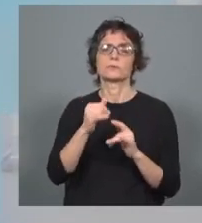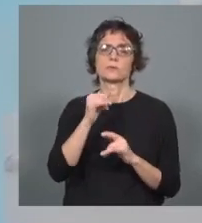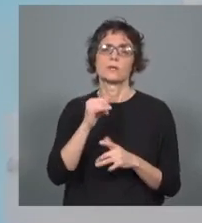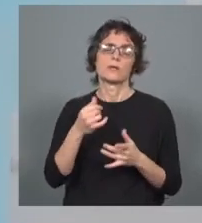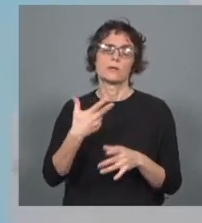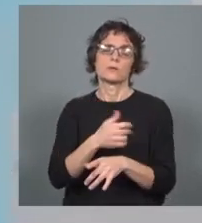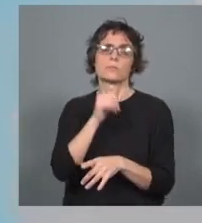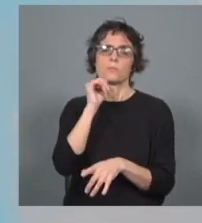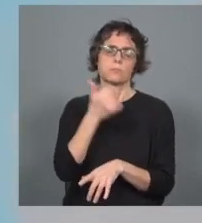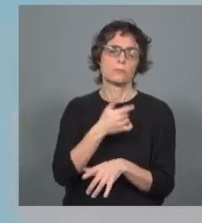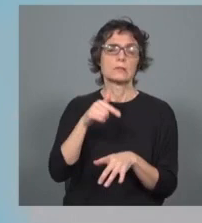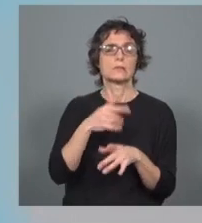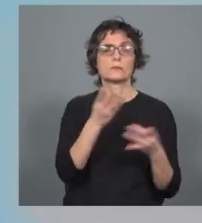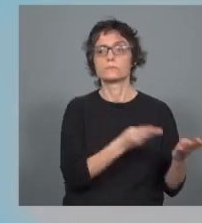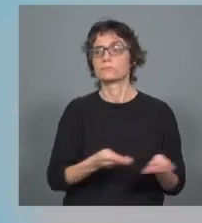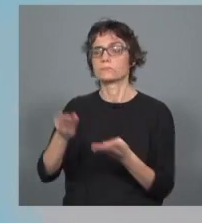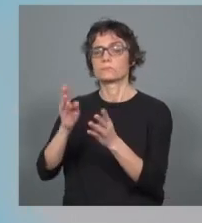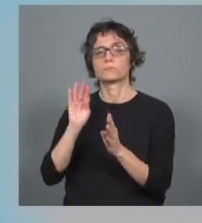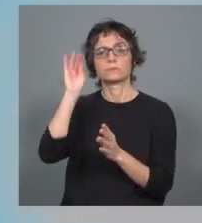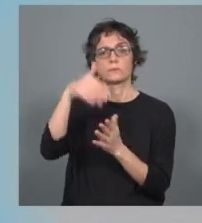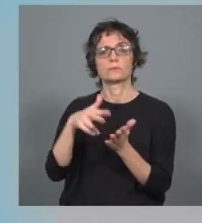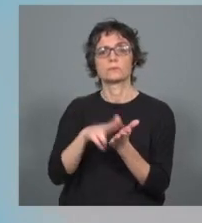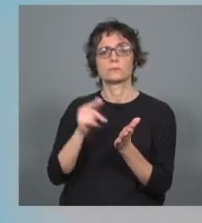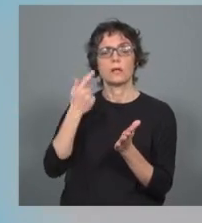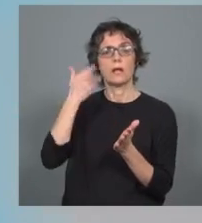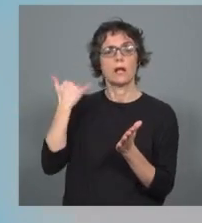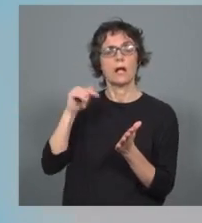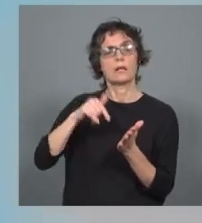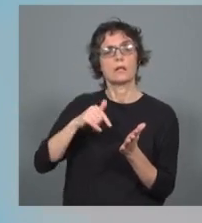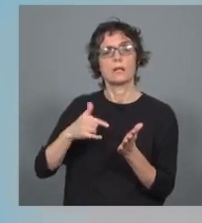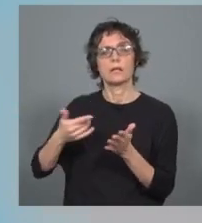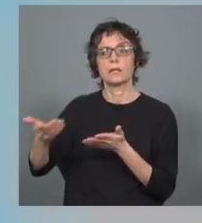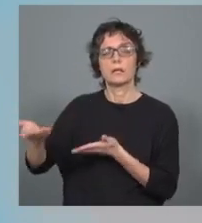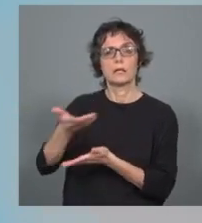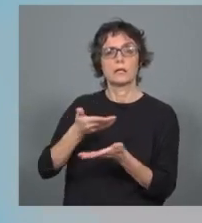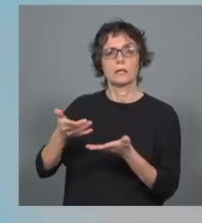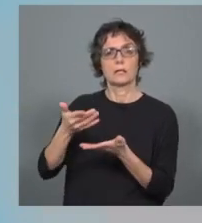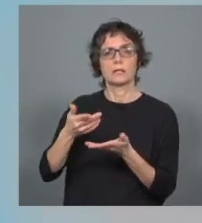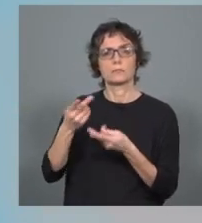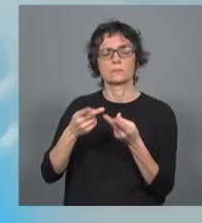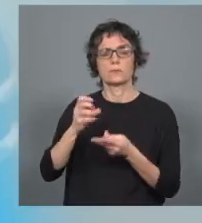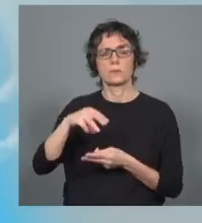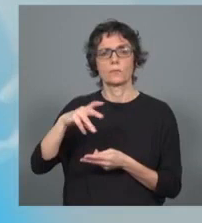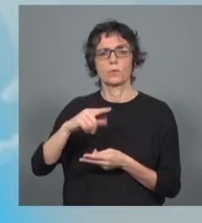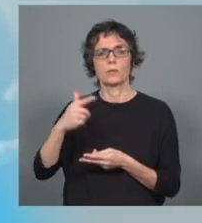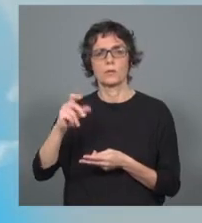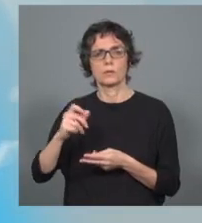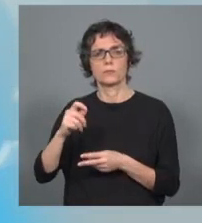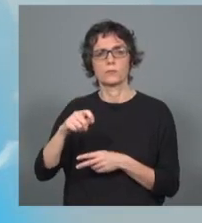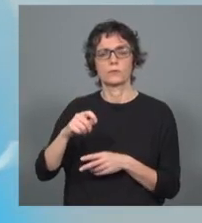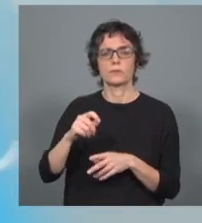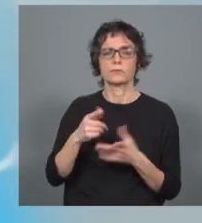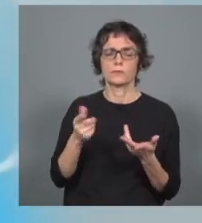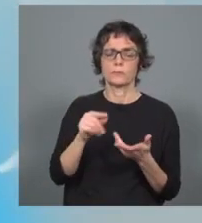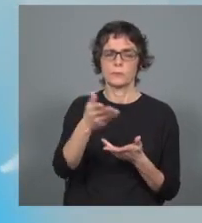connosco o professor José Lobo Moutinho, da Faculdade de Direito da Universidade Católica Portuguesa e presidente da Associação de Juristas Católicos. Muito boa tarde. Boa tarde. Obrigado